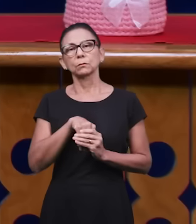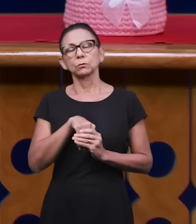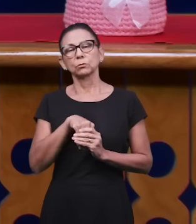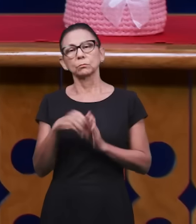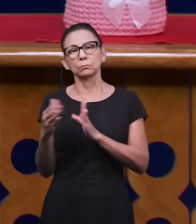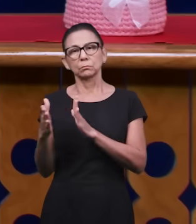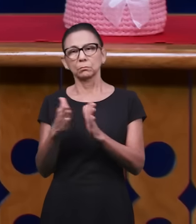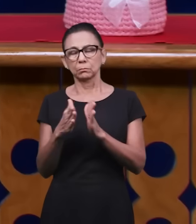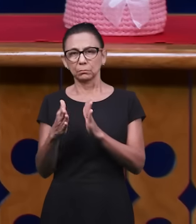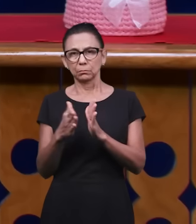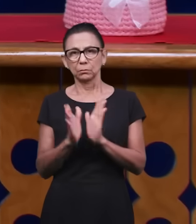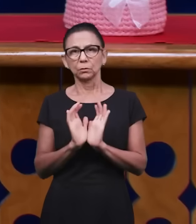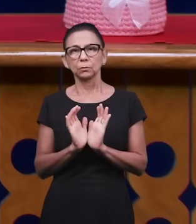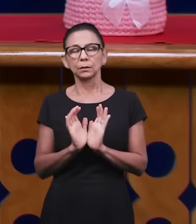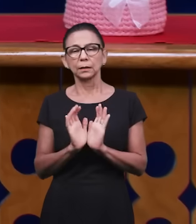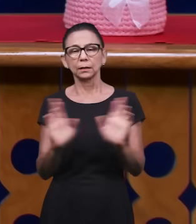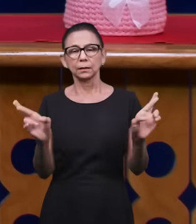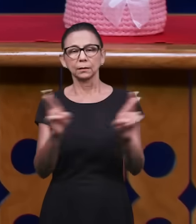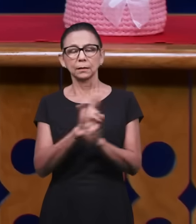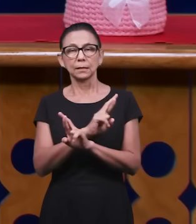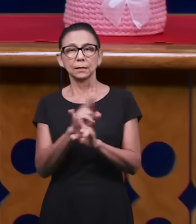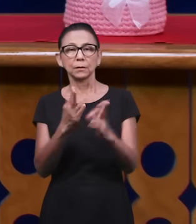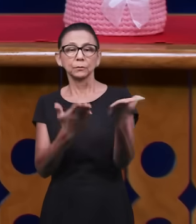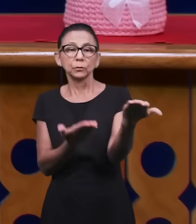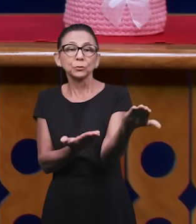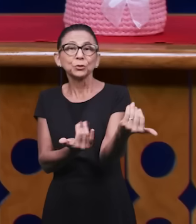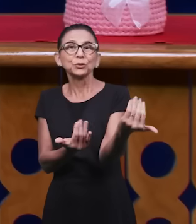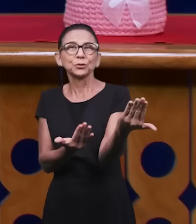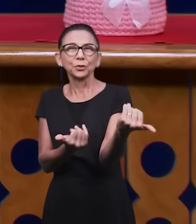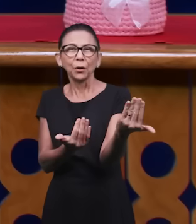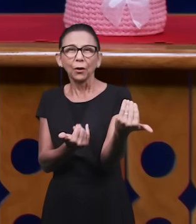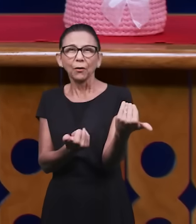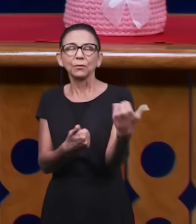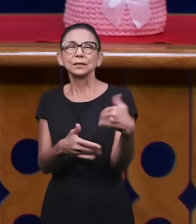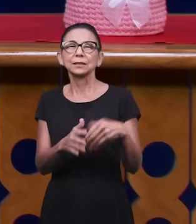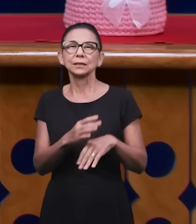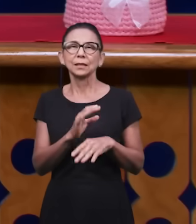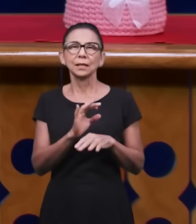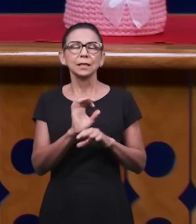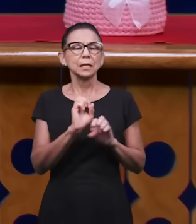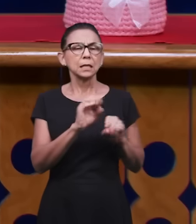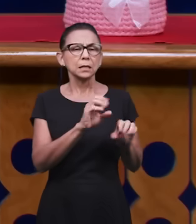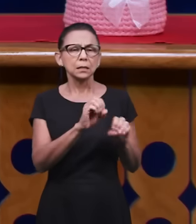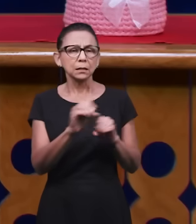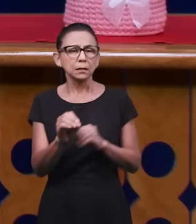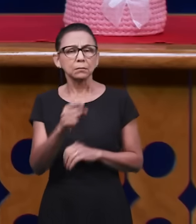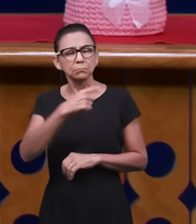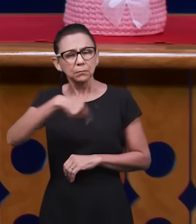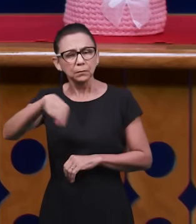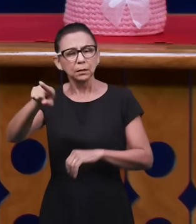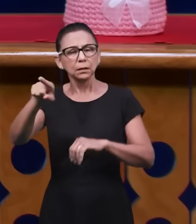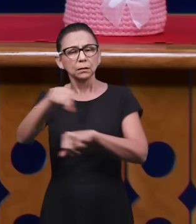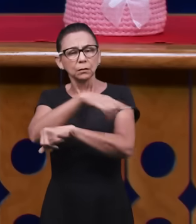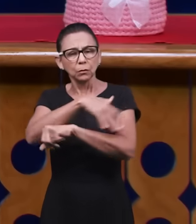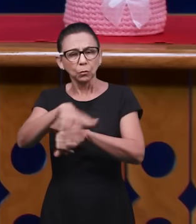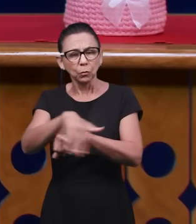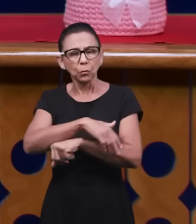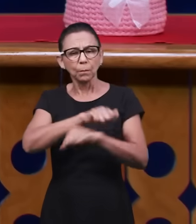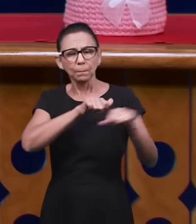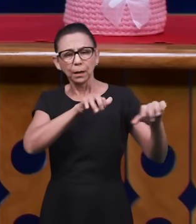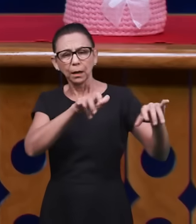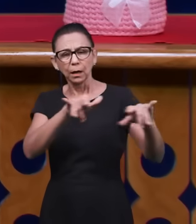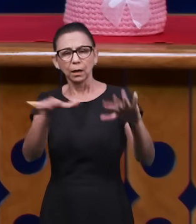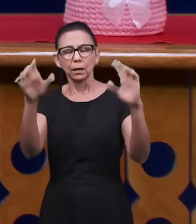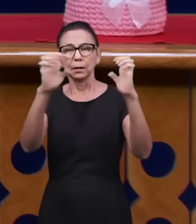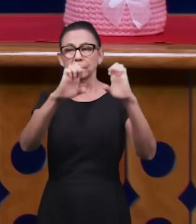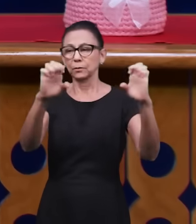igrejas, e preparando esses jovens para que eles saiam às ruas. Temos colhido muitos frutos da parte